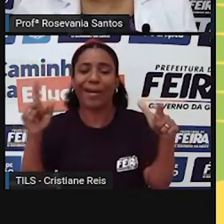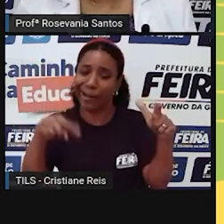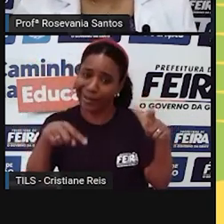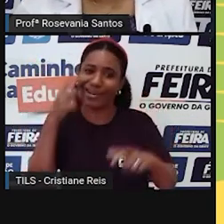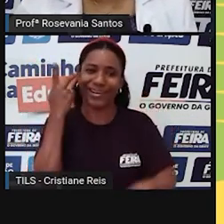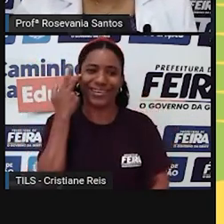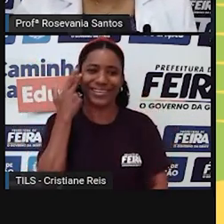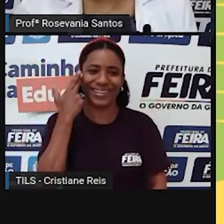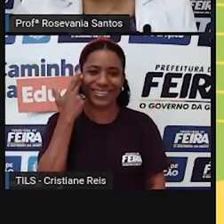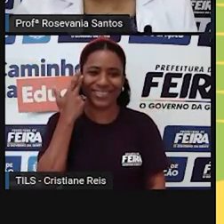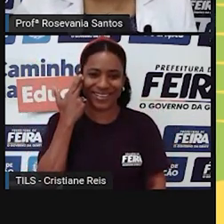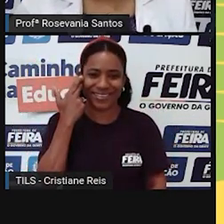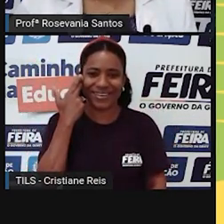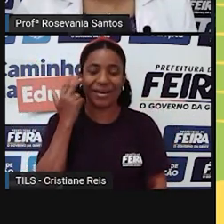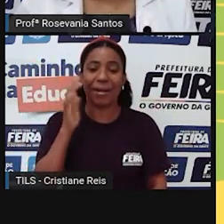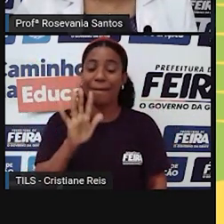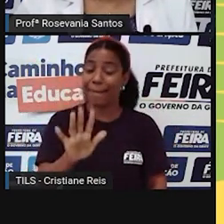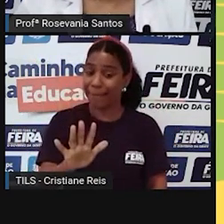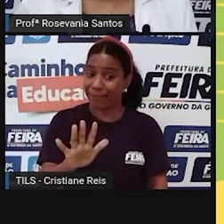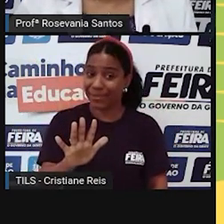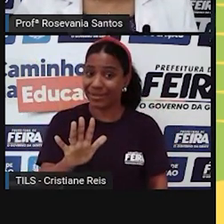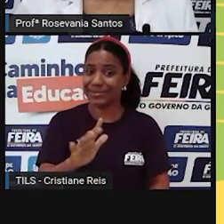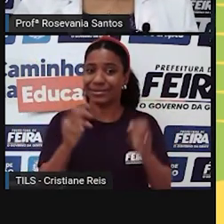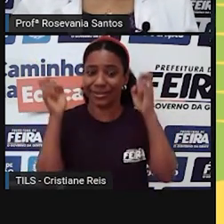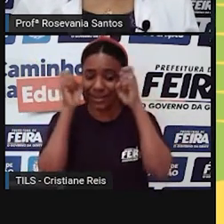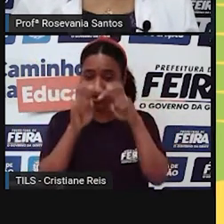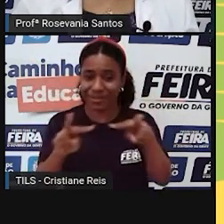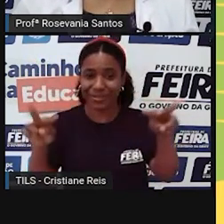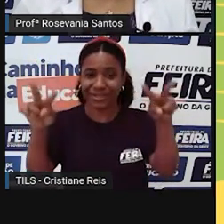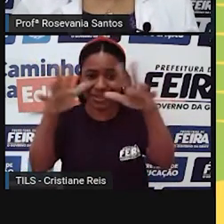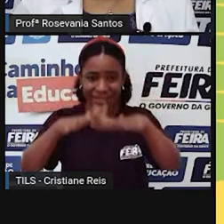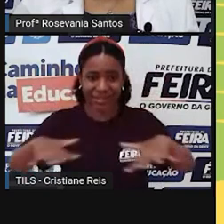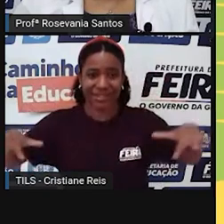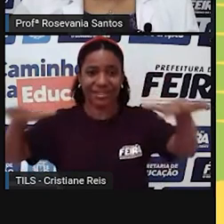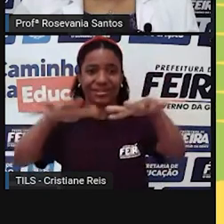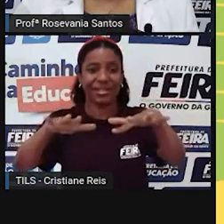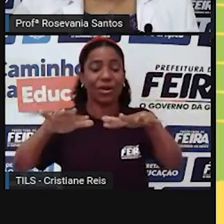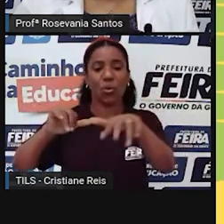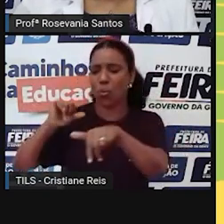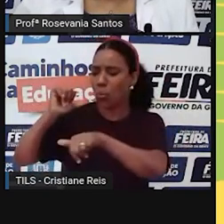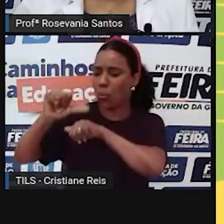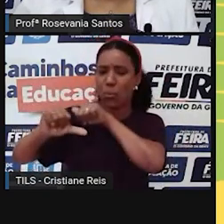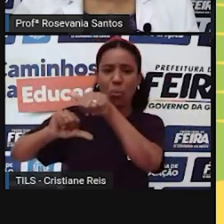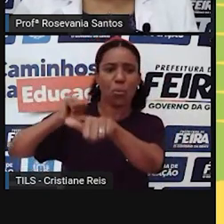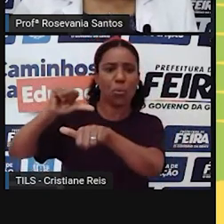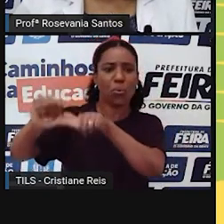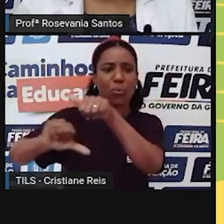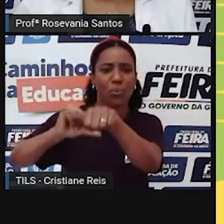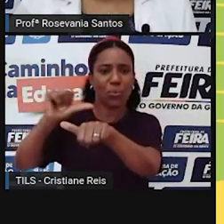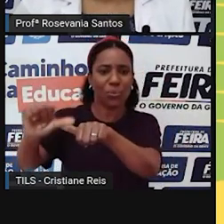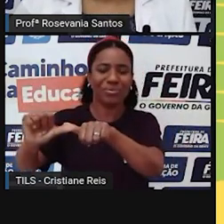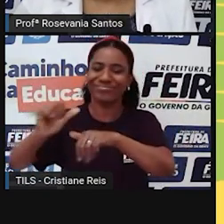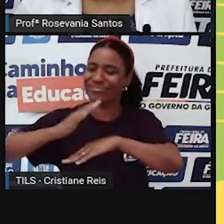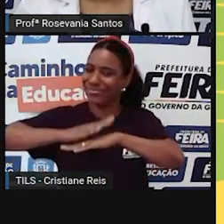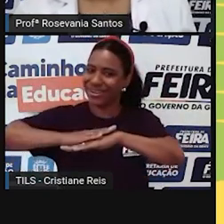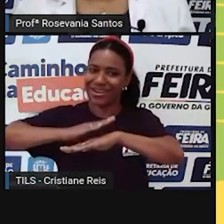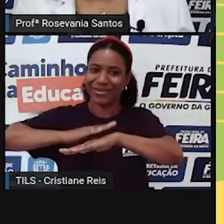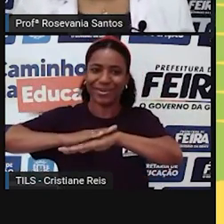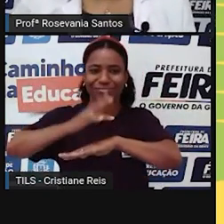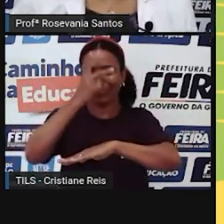transformadas, que vão sendo transformadas ao longo do tempo. Eu percebo que eu vou ter agora elementos humanizados, né?